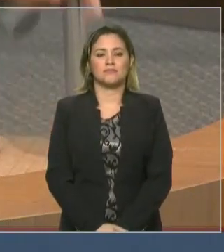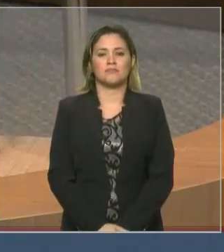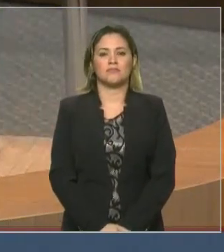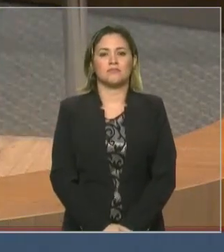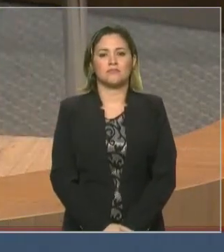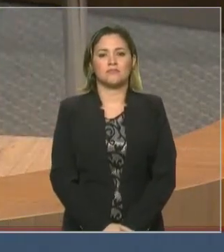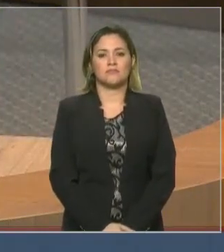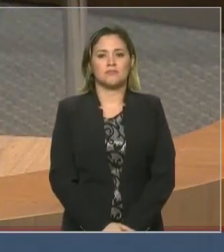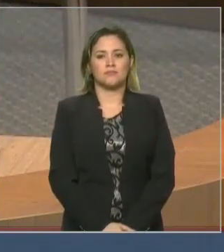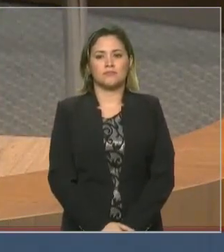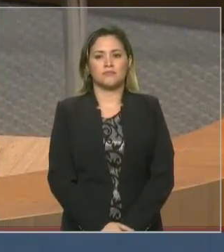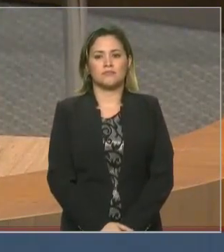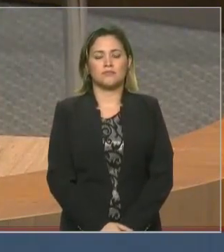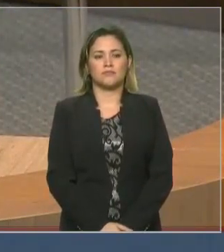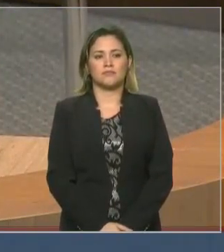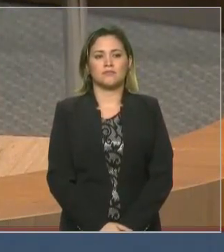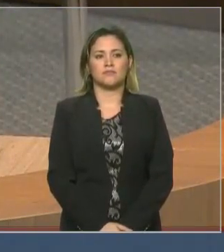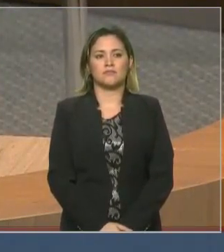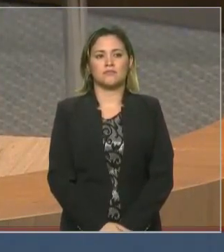Gonçalves Dias,